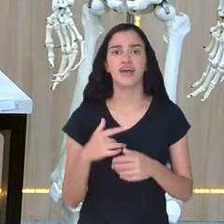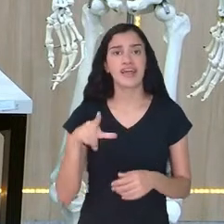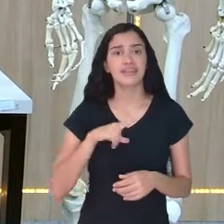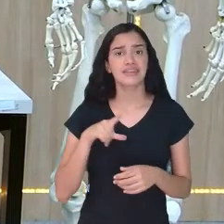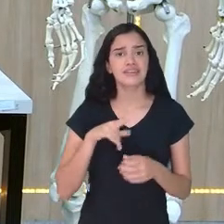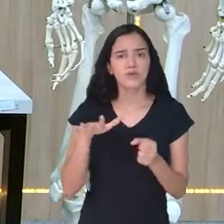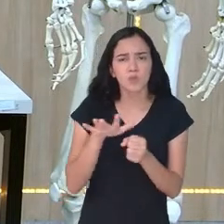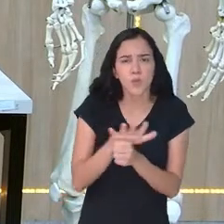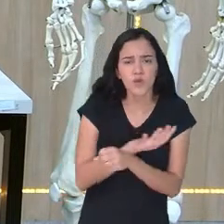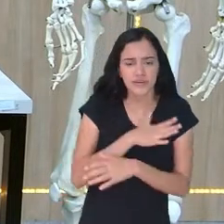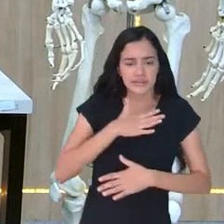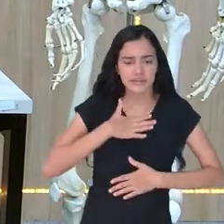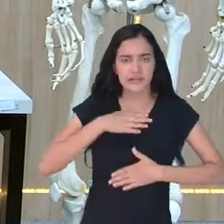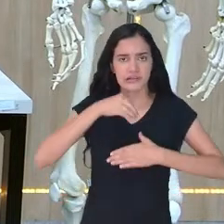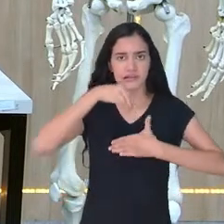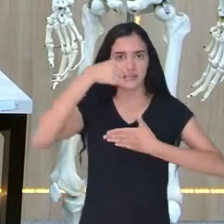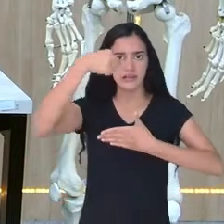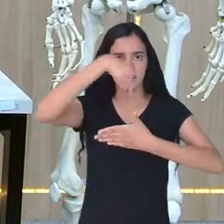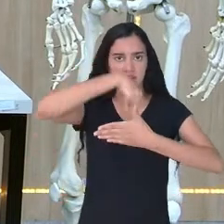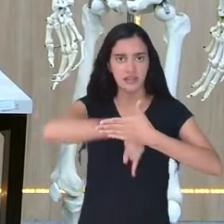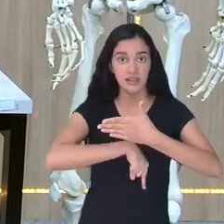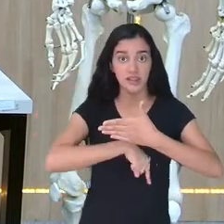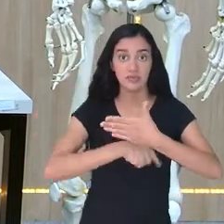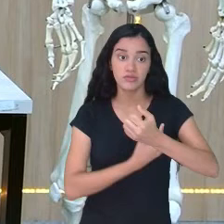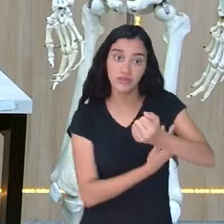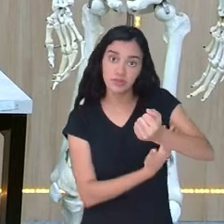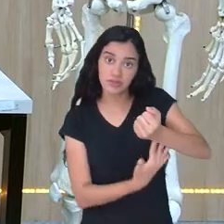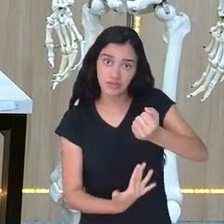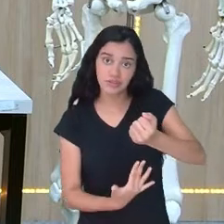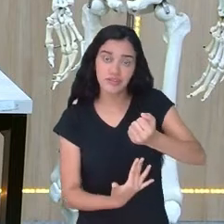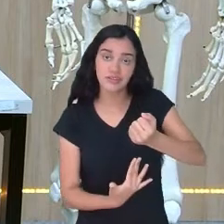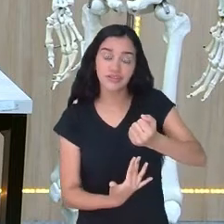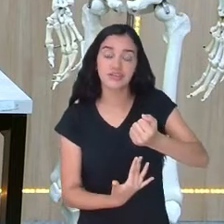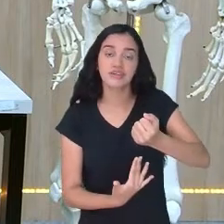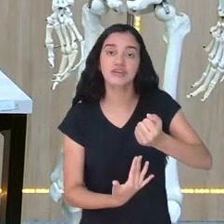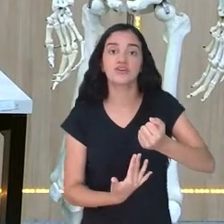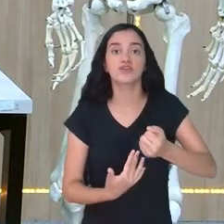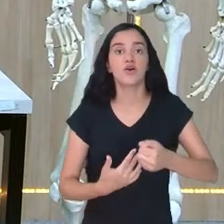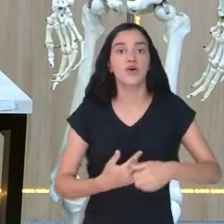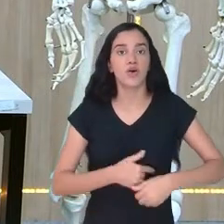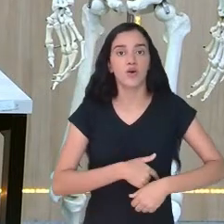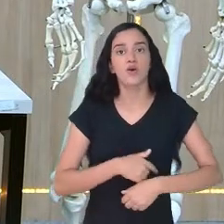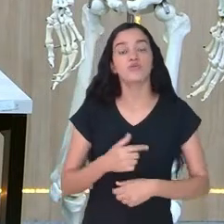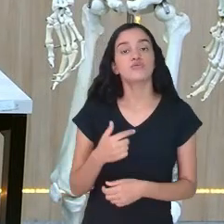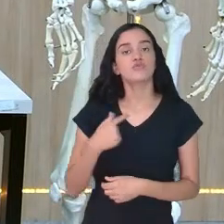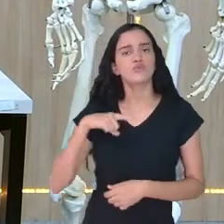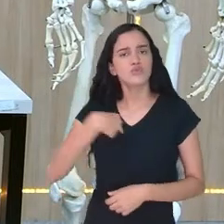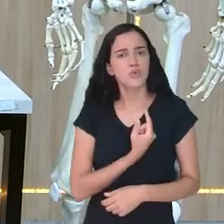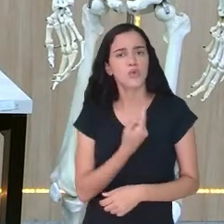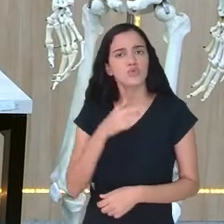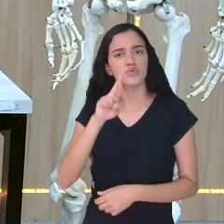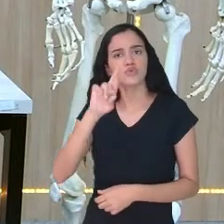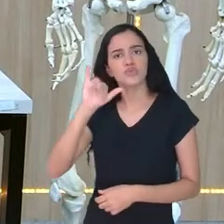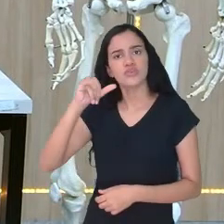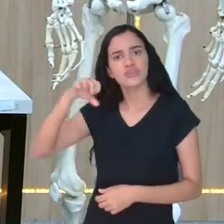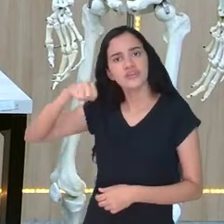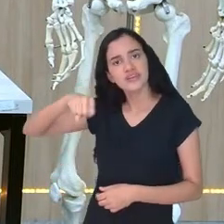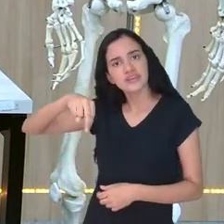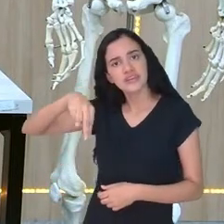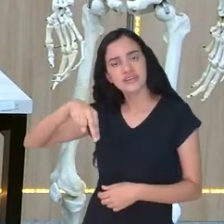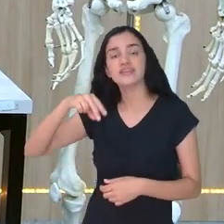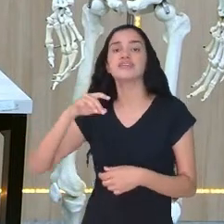E agora vai passar, esse sangue vai passar lá pelos nossos rins, que são os nossos filtros, e esses filtros vão